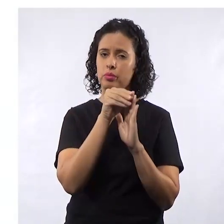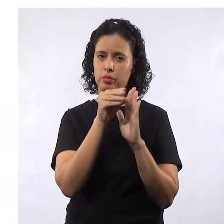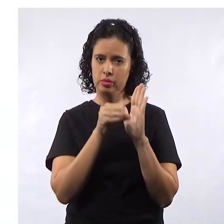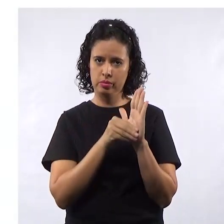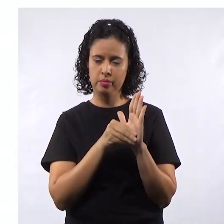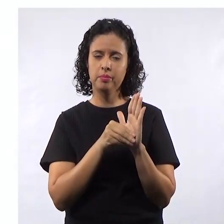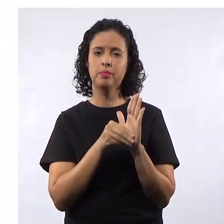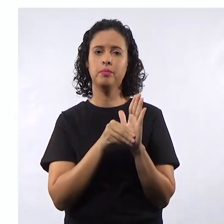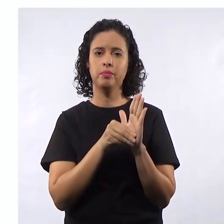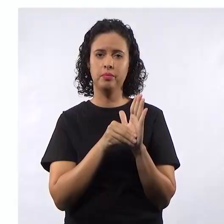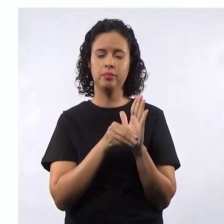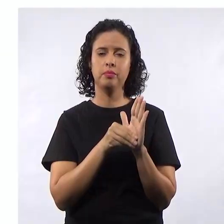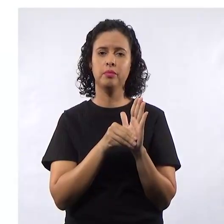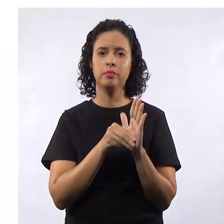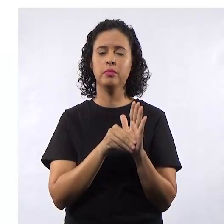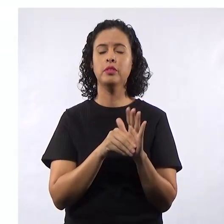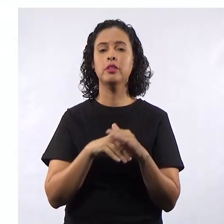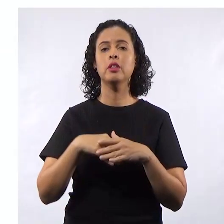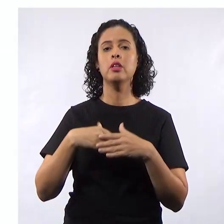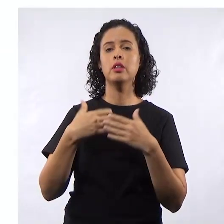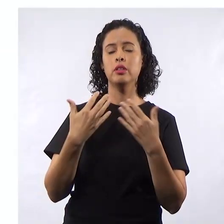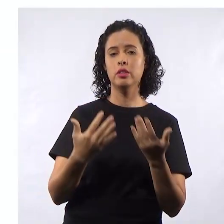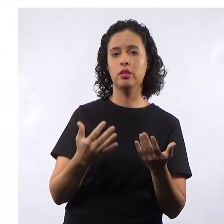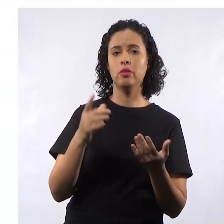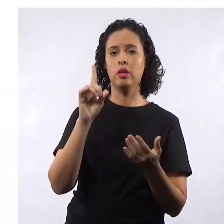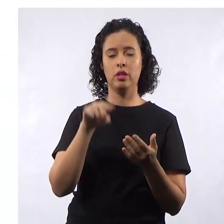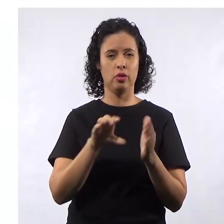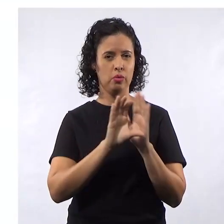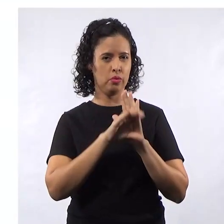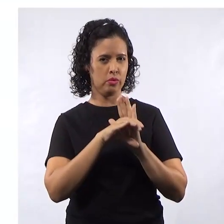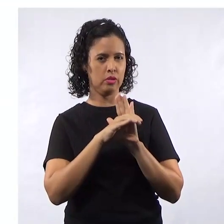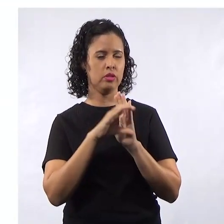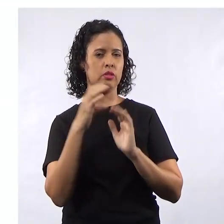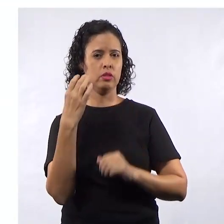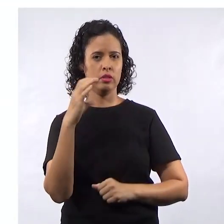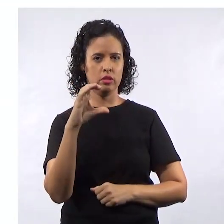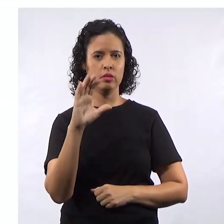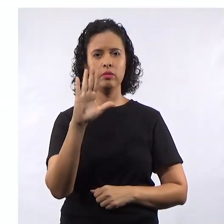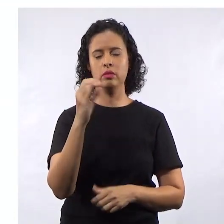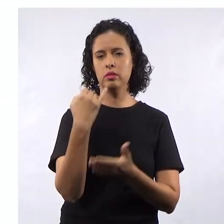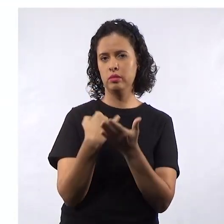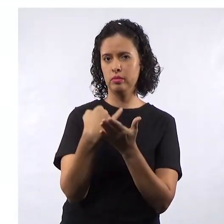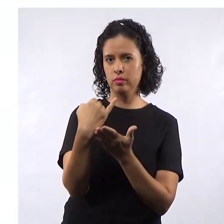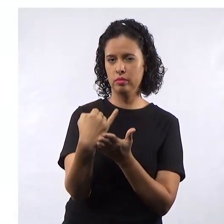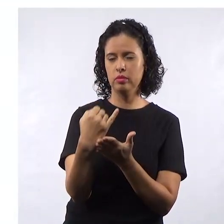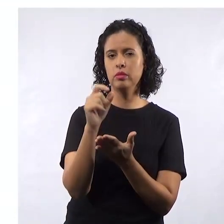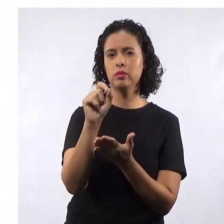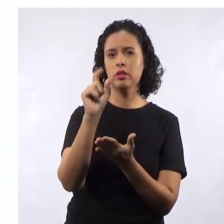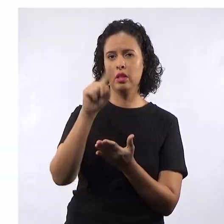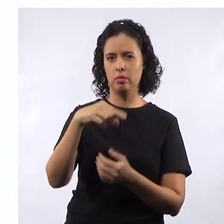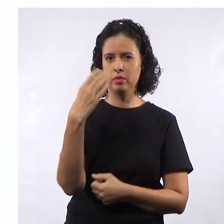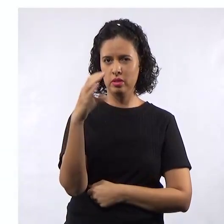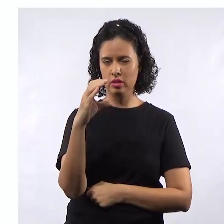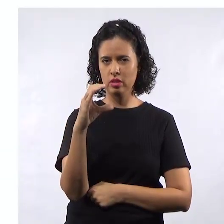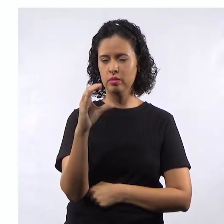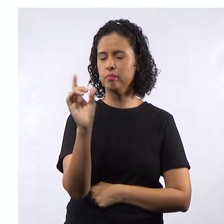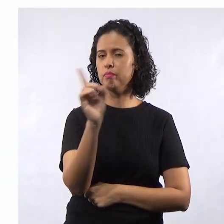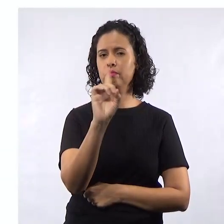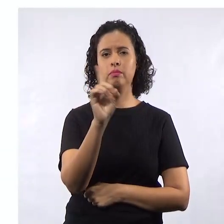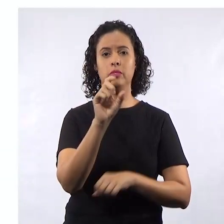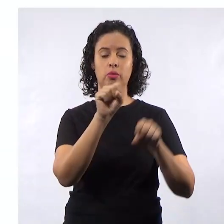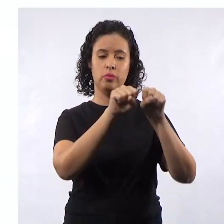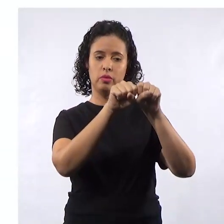conteúdos, tá certo? E apesar de se referir a conceitos científicos, a introdução não é em si uma ciência, mas